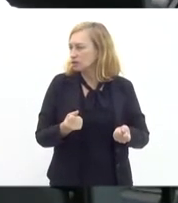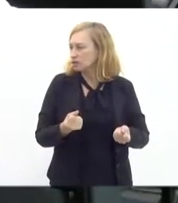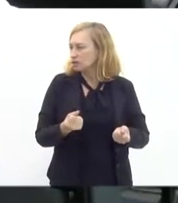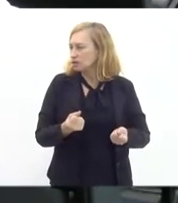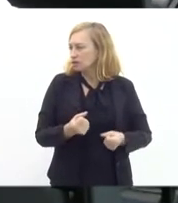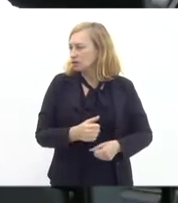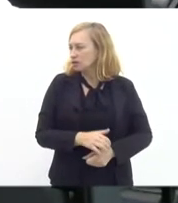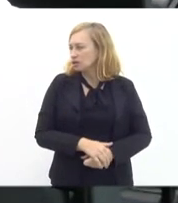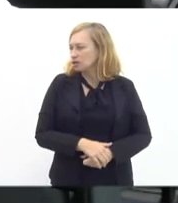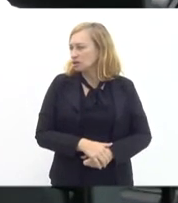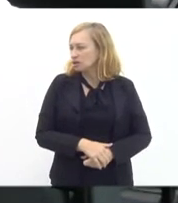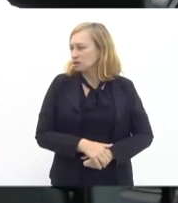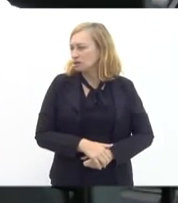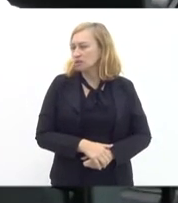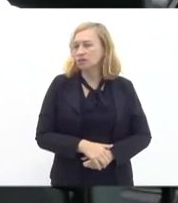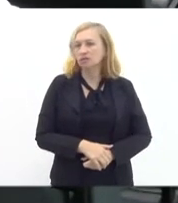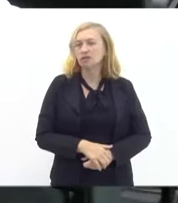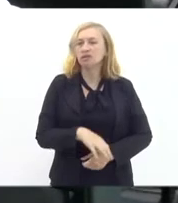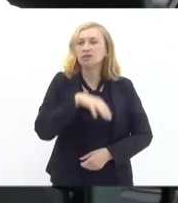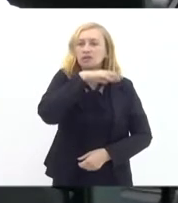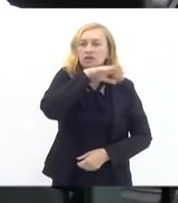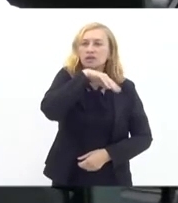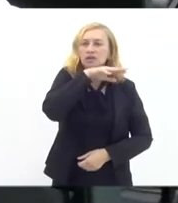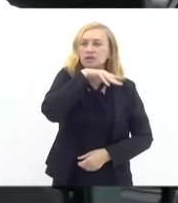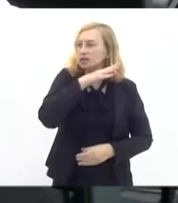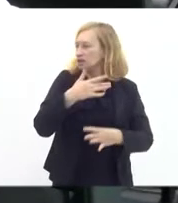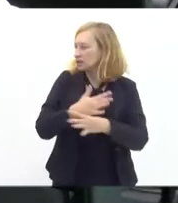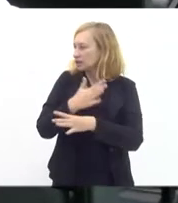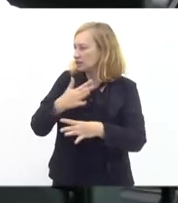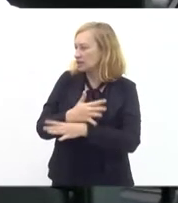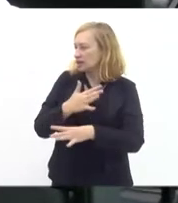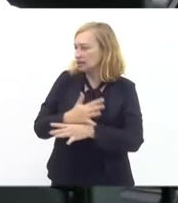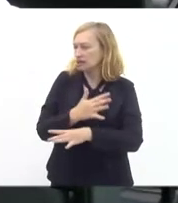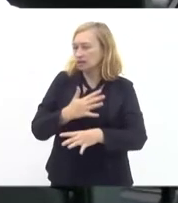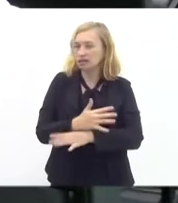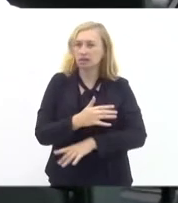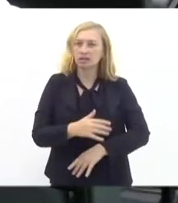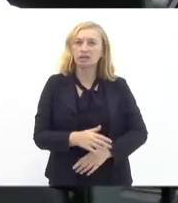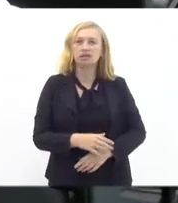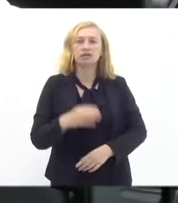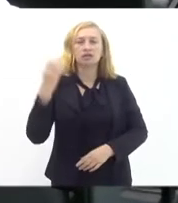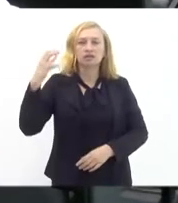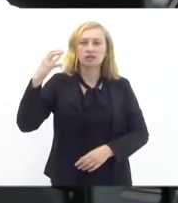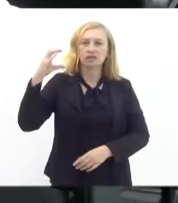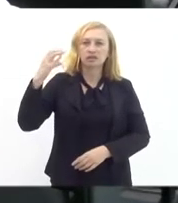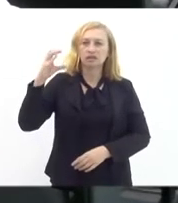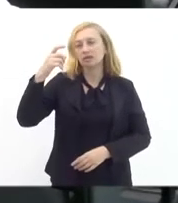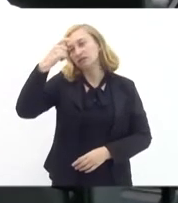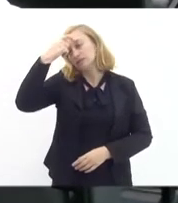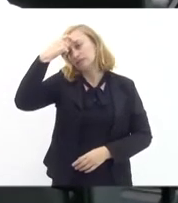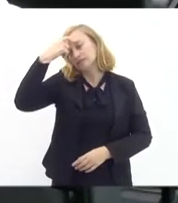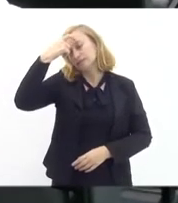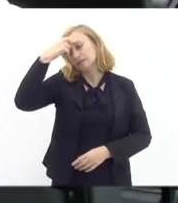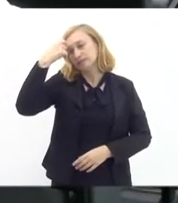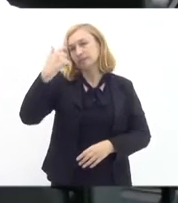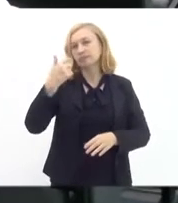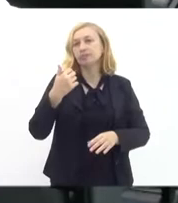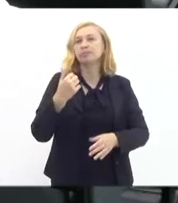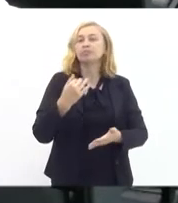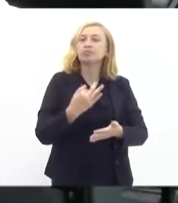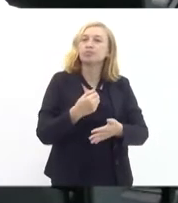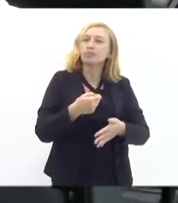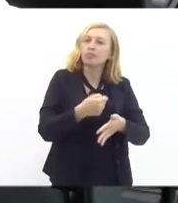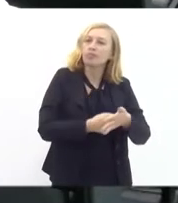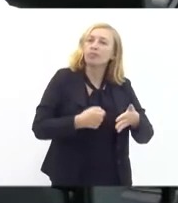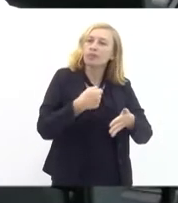inquestionável da causa animal, principalmente na nossa querida cidade de Niterói. A gente sabe que o Daniel tem travado uma dura luta desde